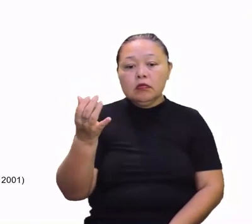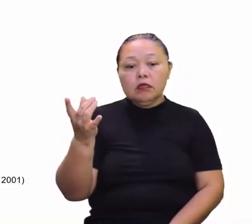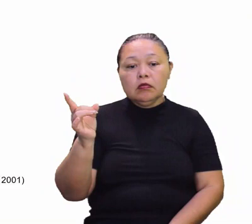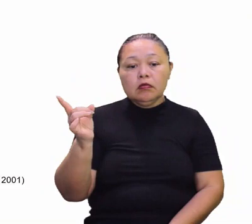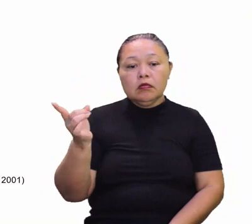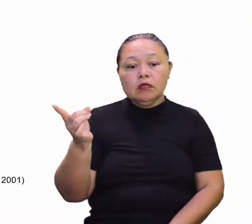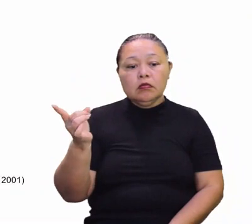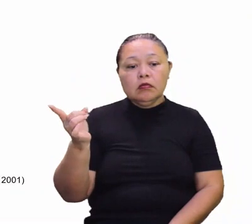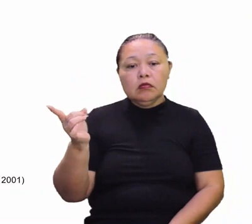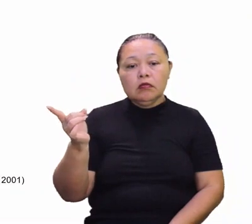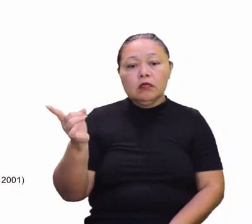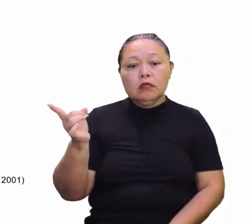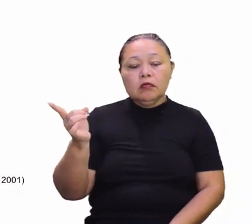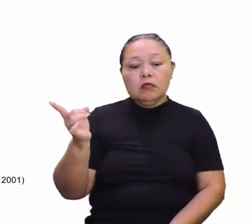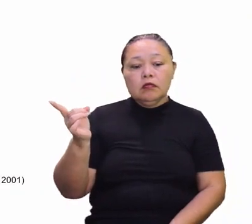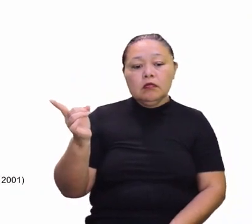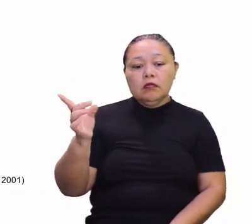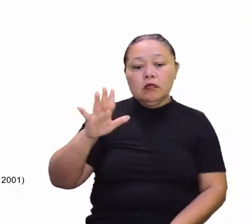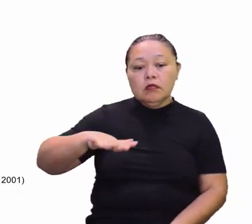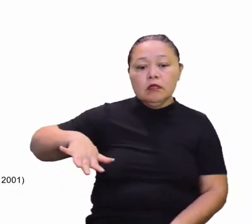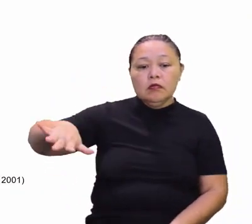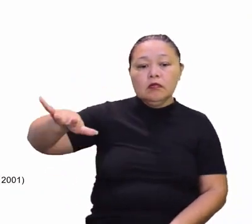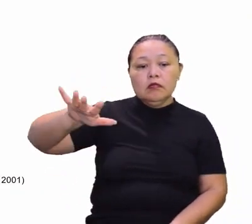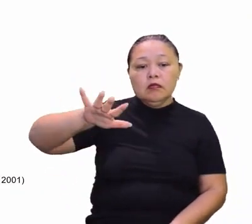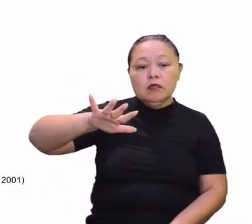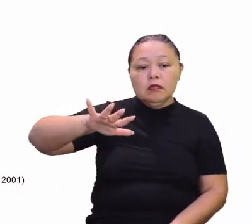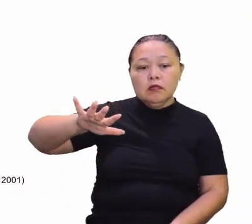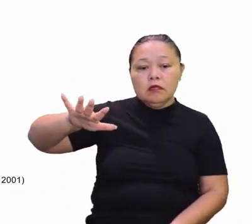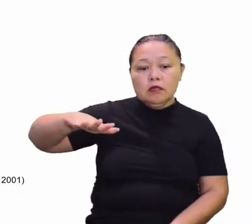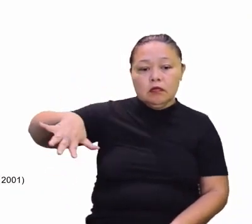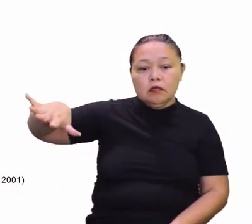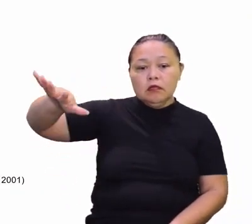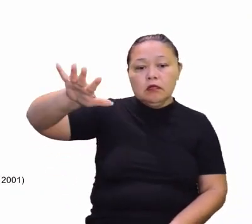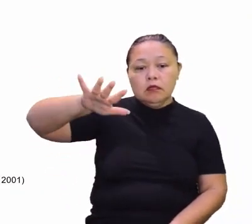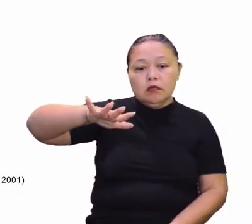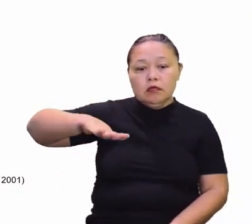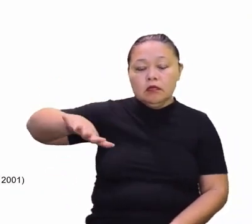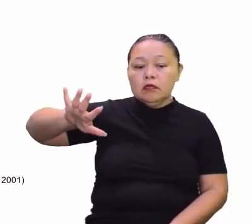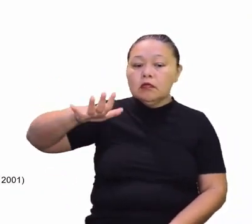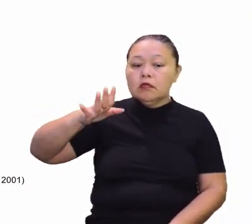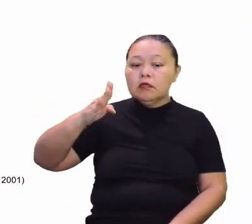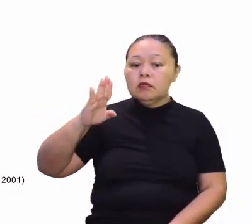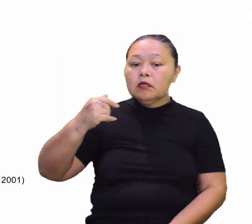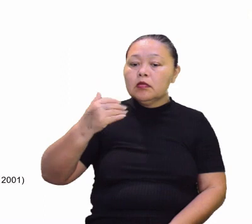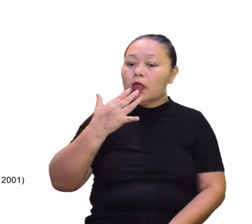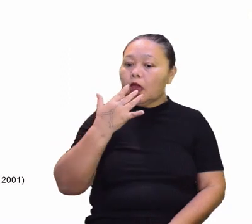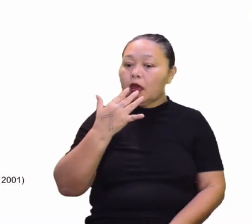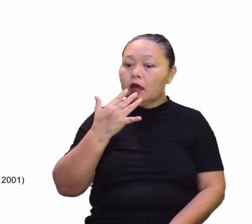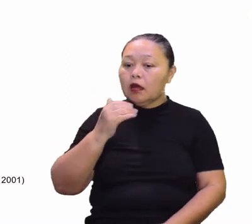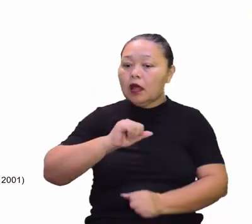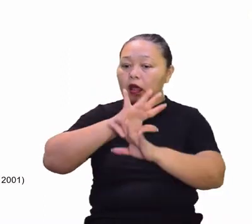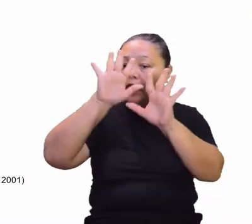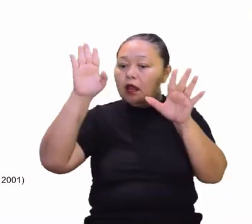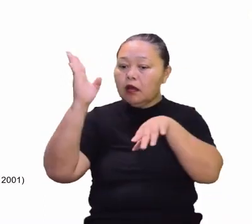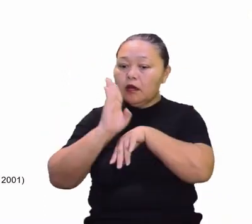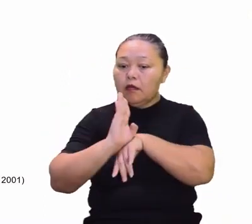mapa. Olha aqui, essa região todinha. Bege um pouco mais clara.